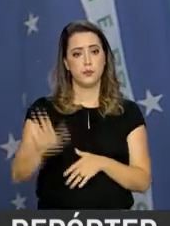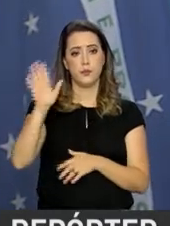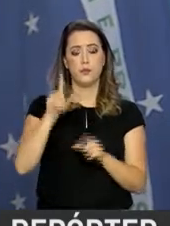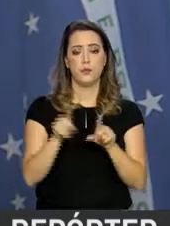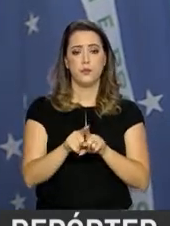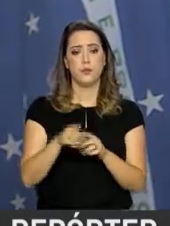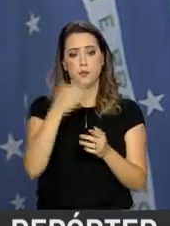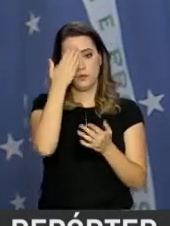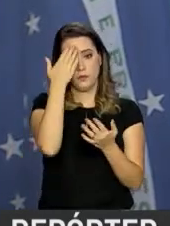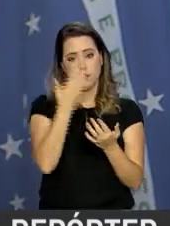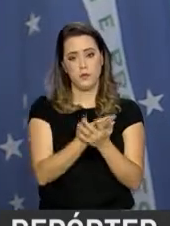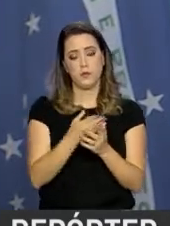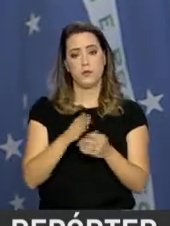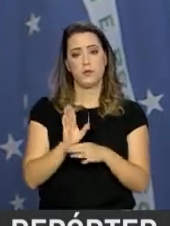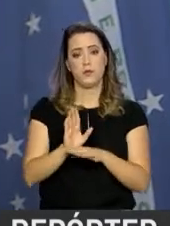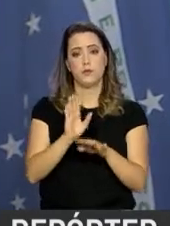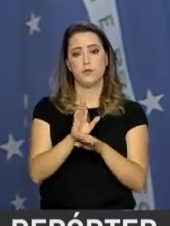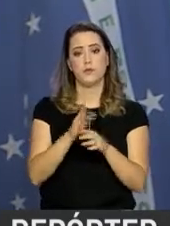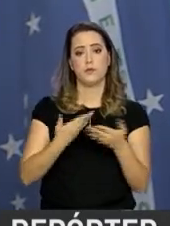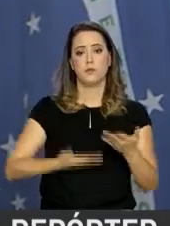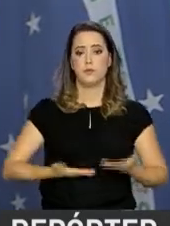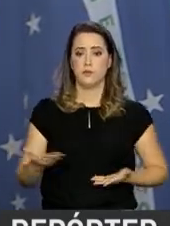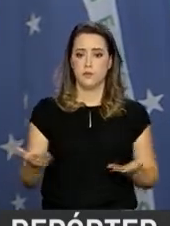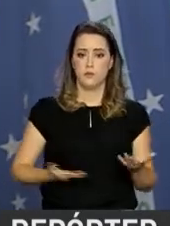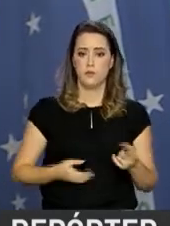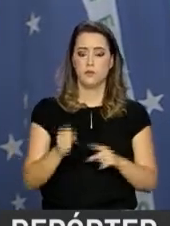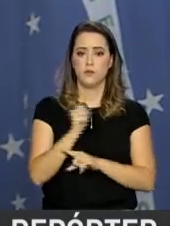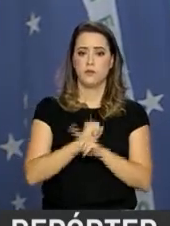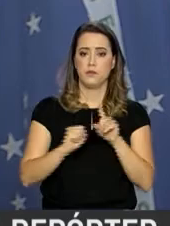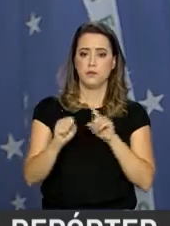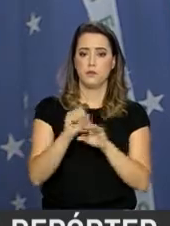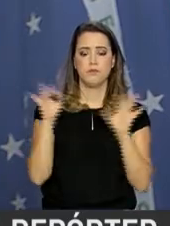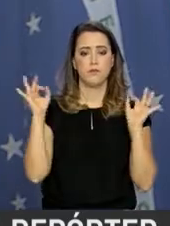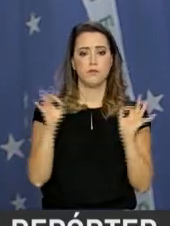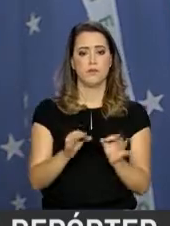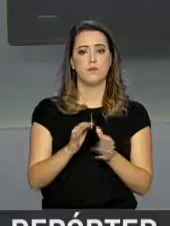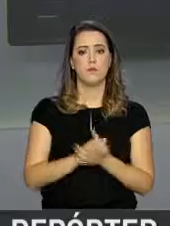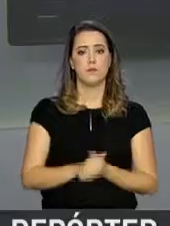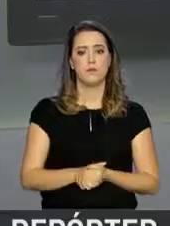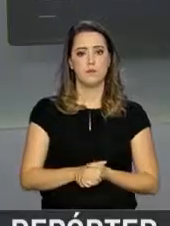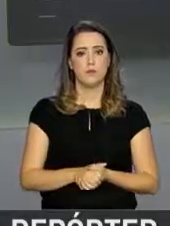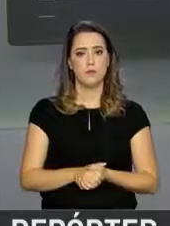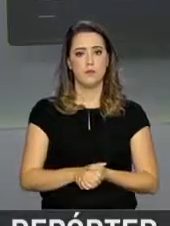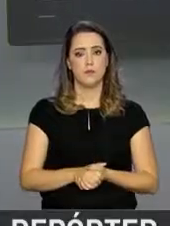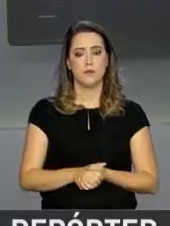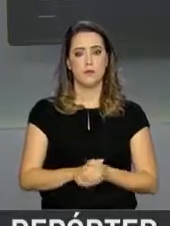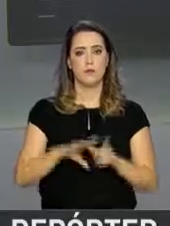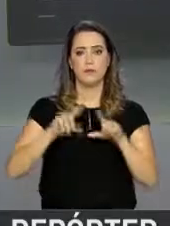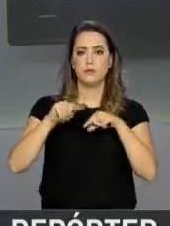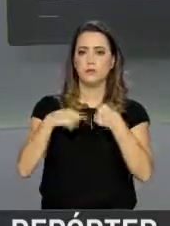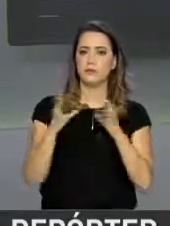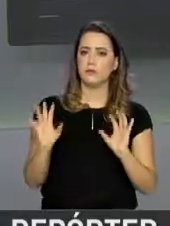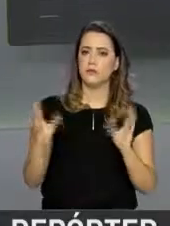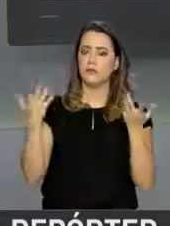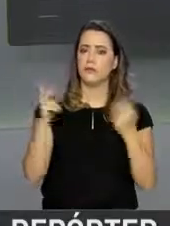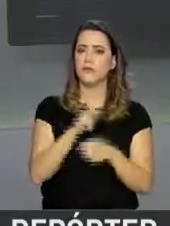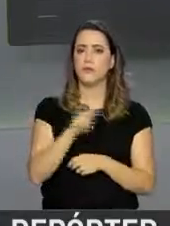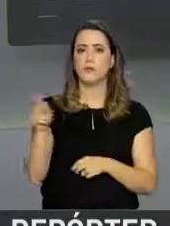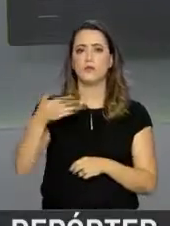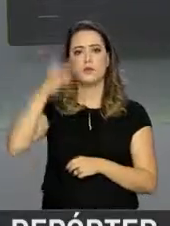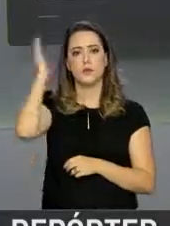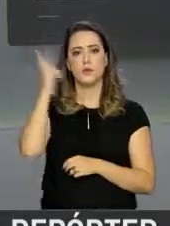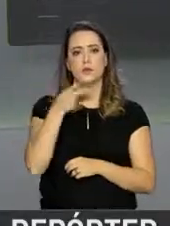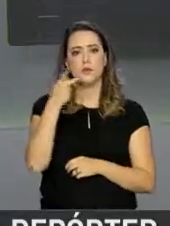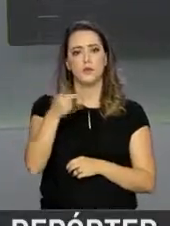convicção de que eles estarão prestando um serviço social extraordinário. E após essa cerimônia, o